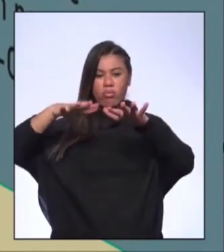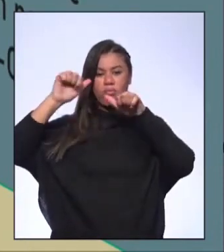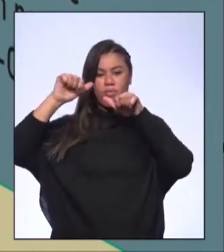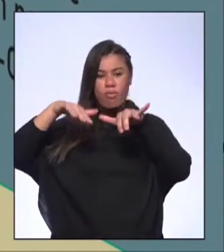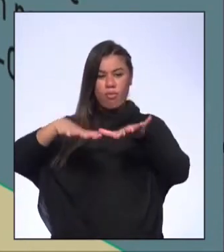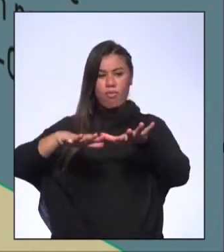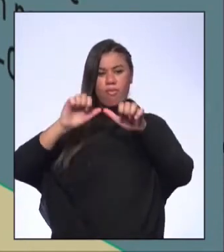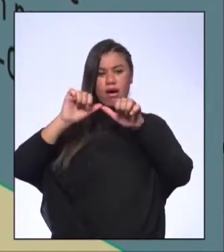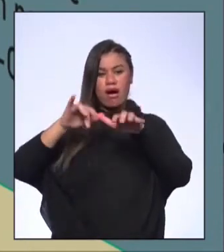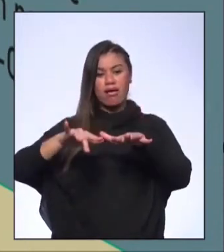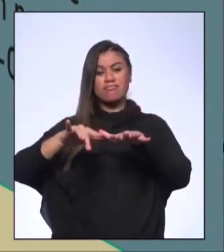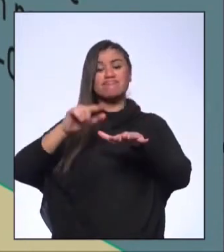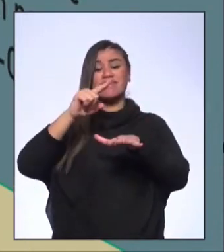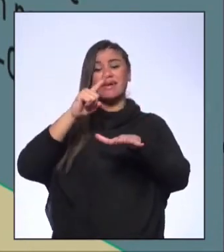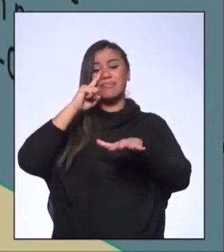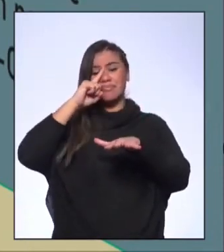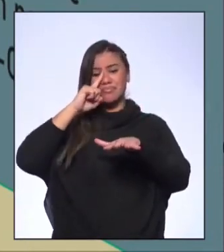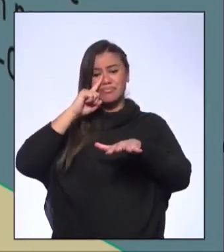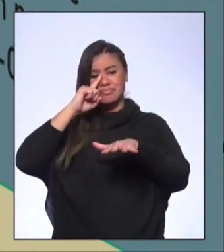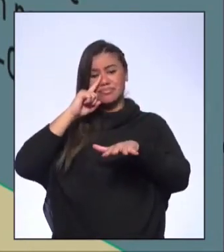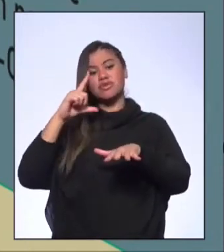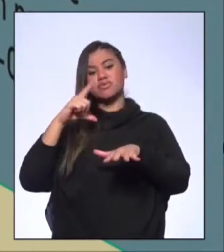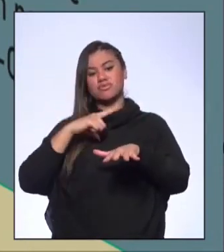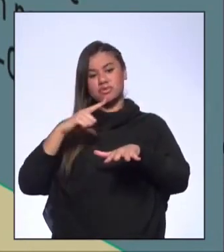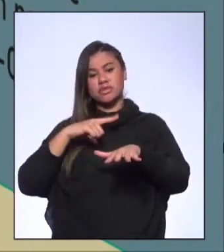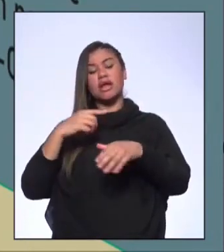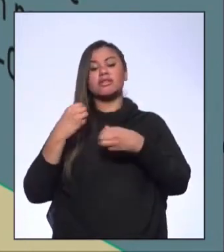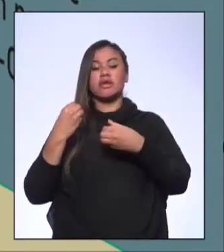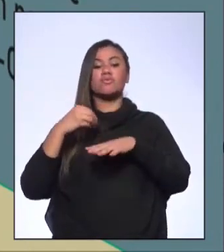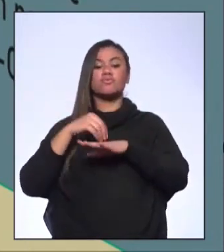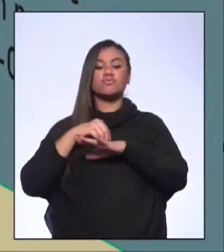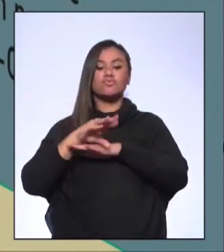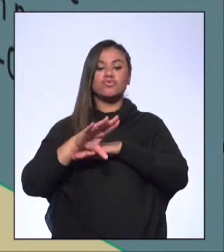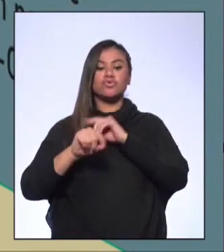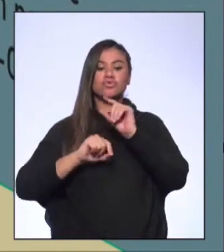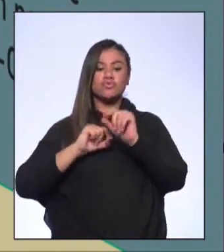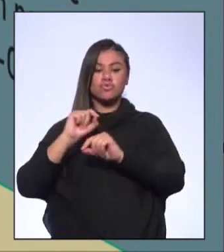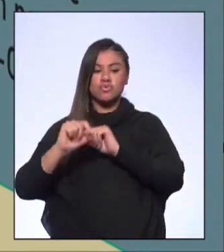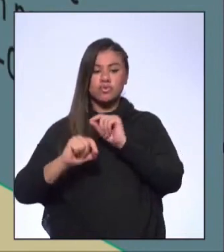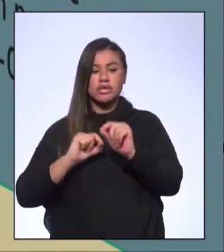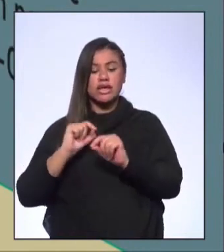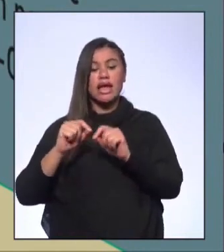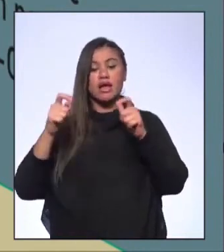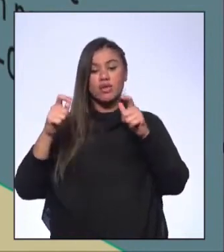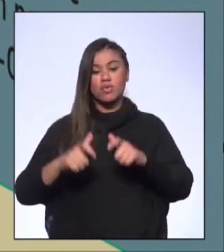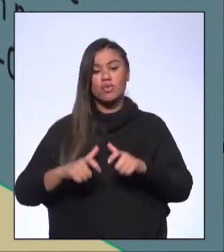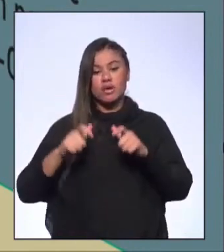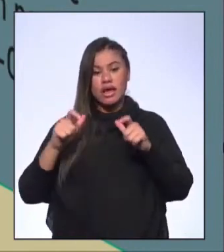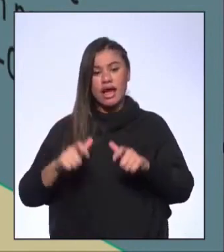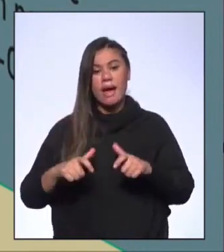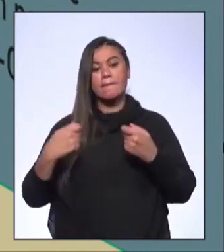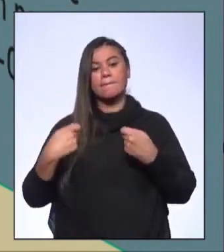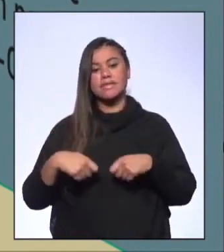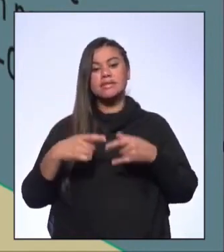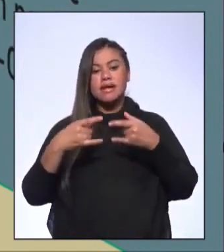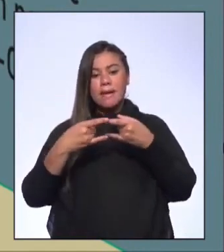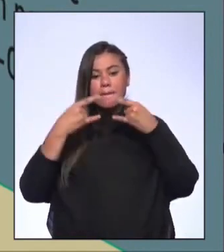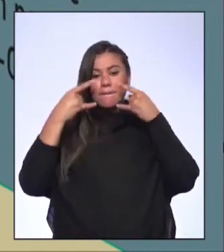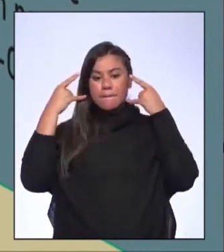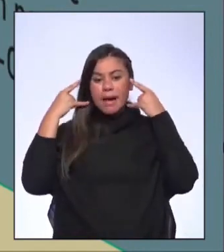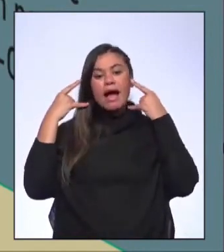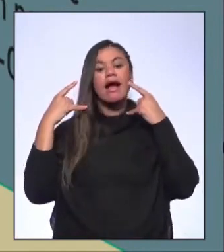dizer, de exposição ao vírus. Então, uma das dicas que a gente sugere nesses ambientes, né, além do uso das máscaras,